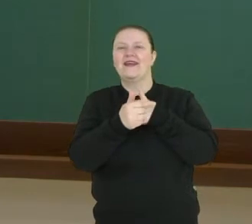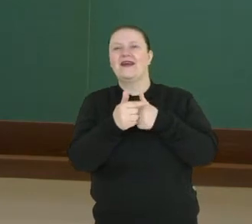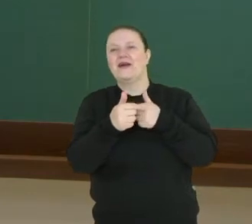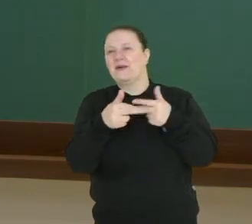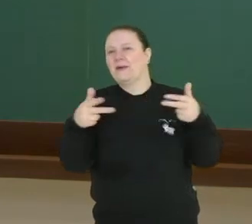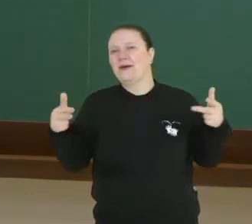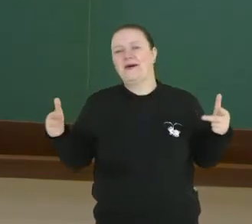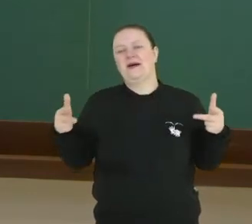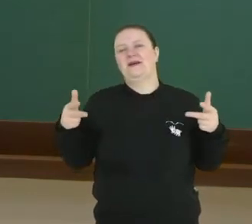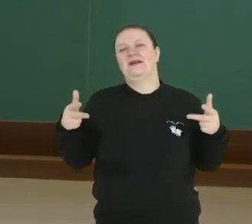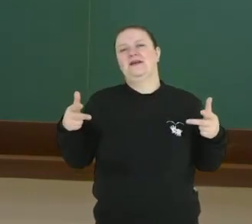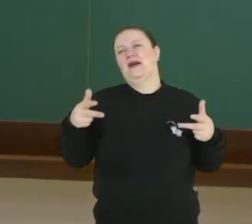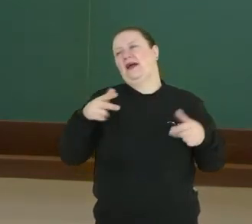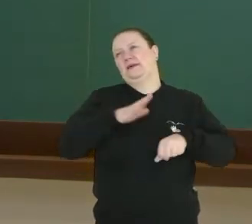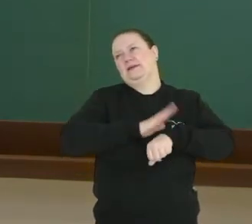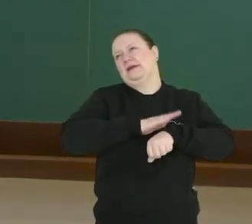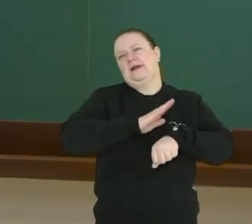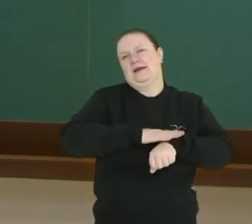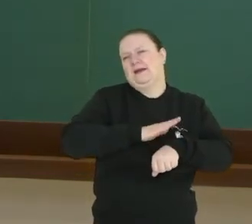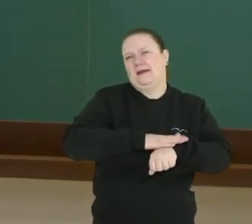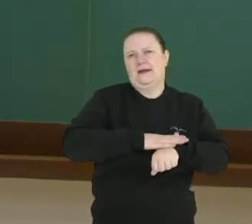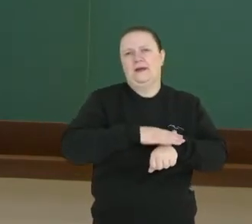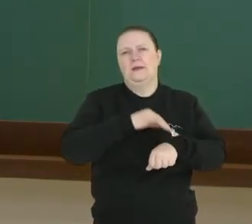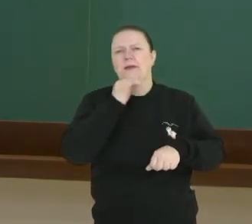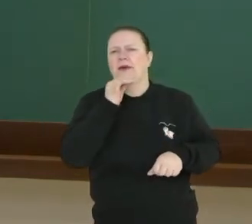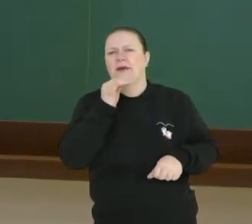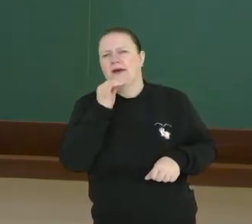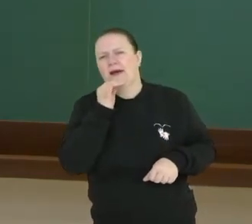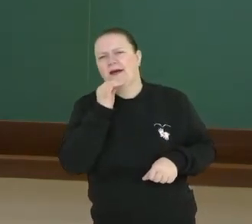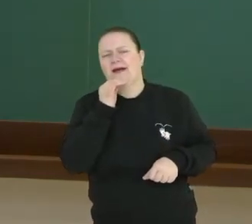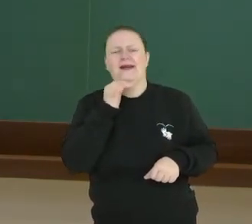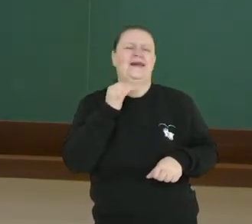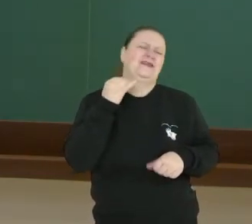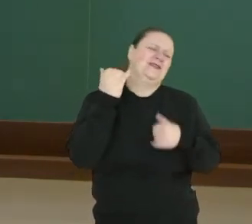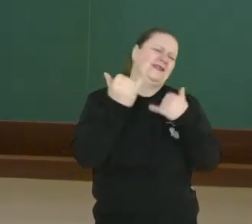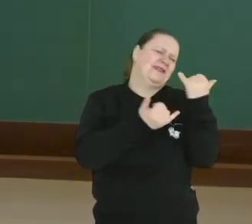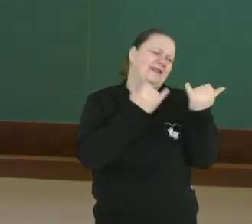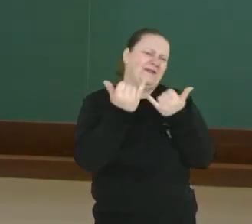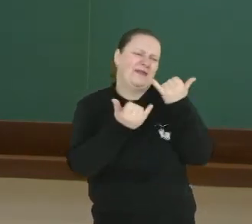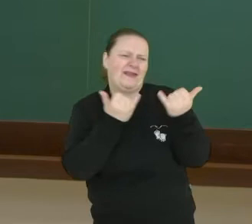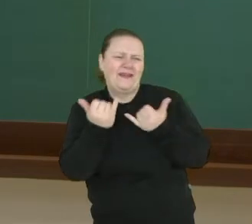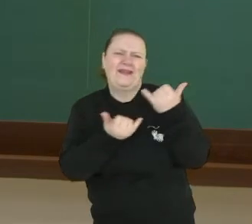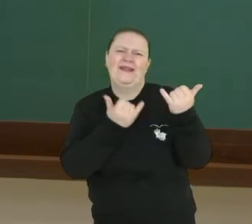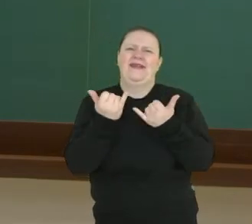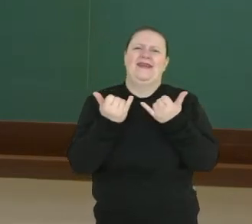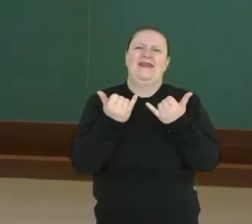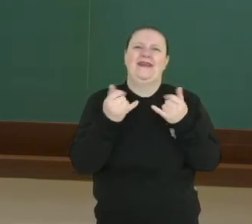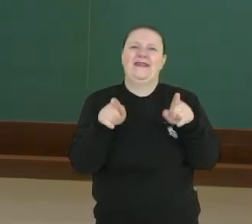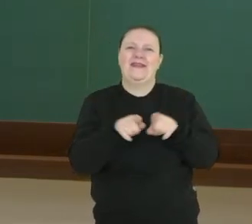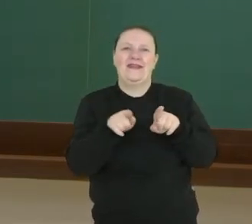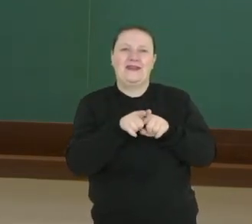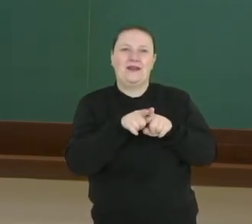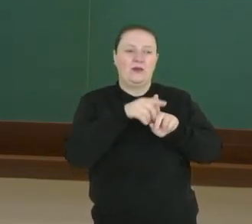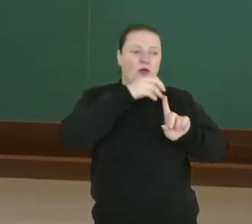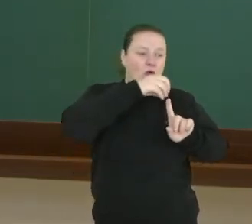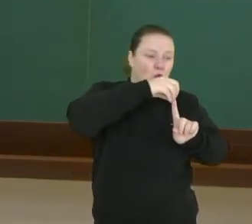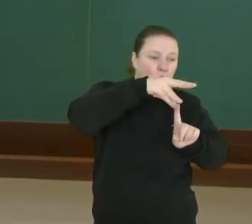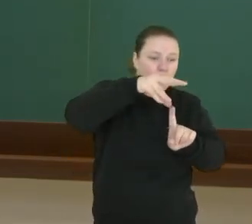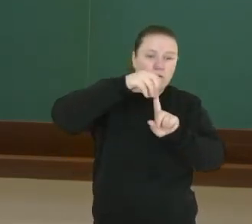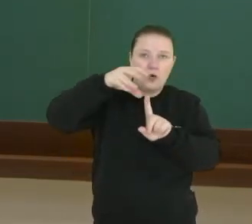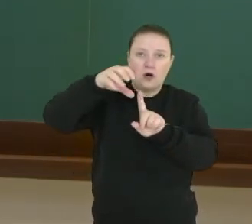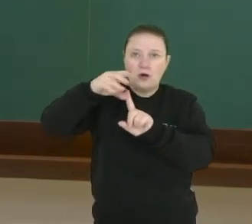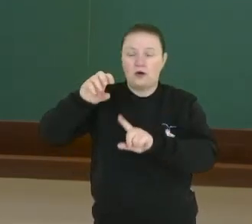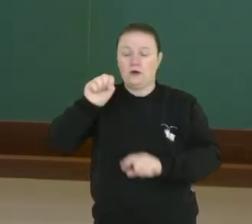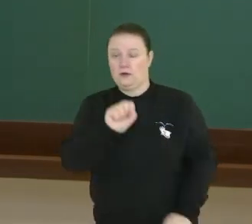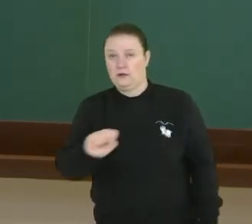nós fazemos para passar o tempo, que provoca entretenimento, para divertir, também transmitir valores sociais,